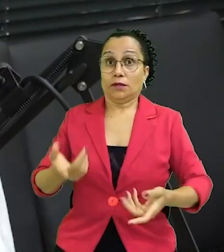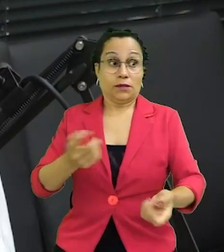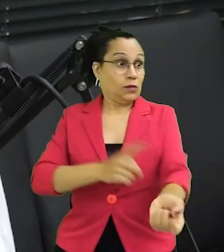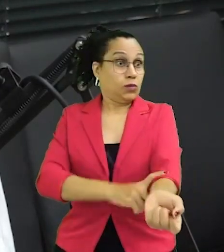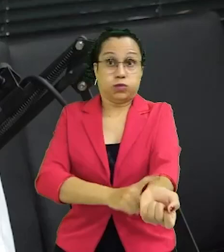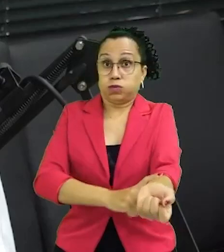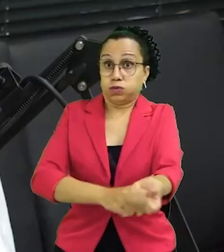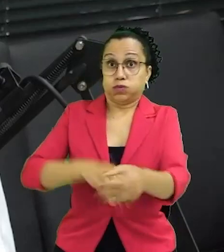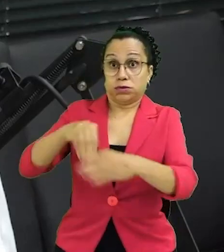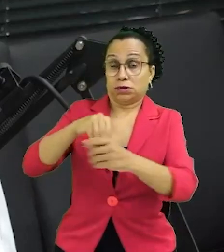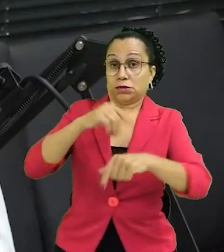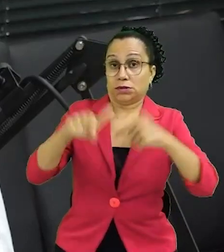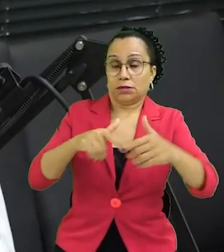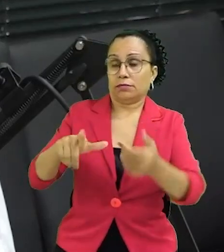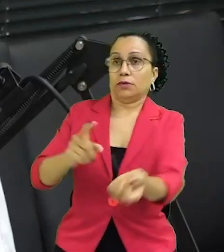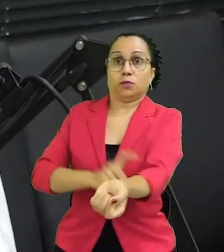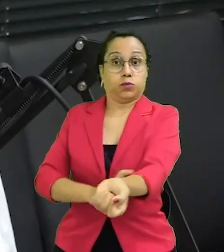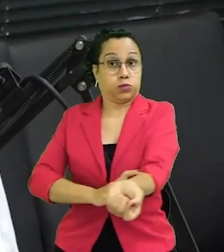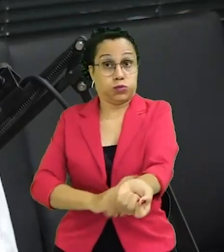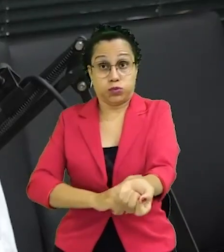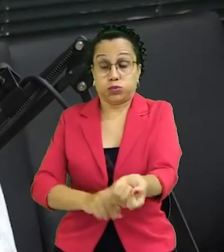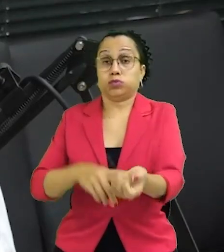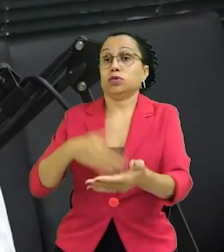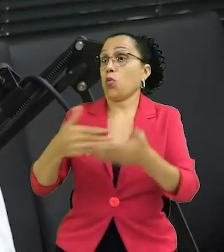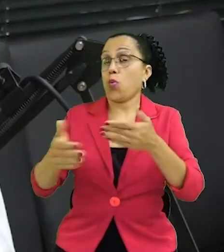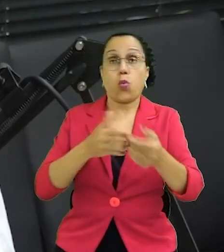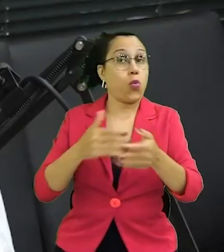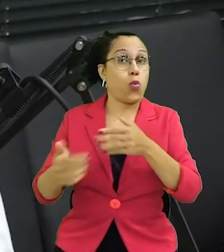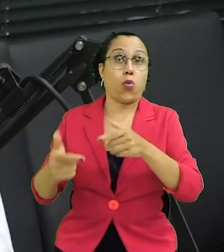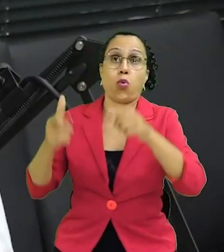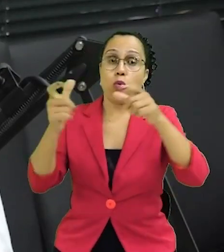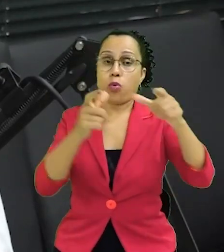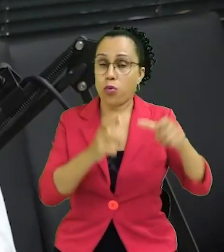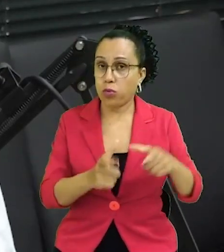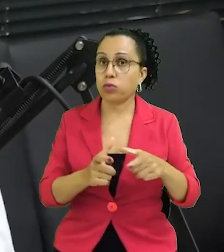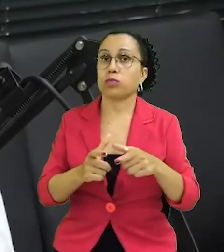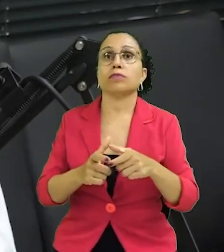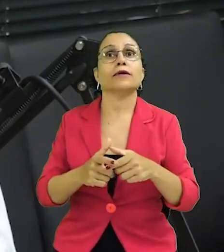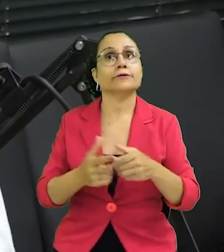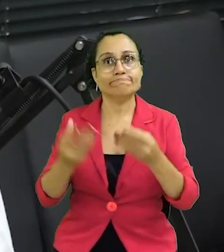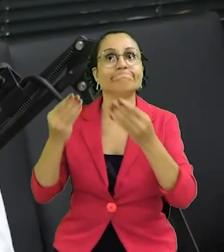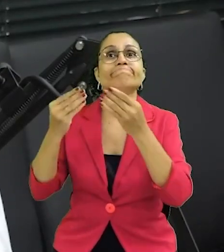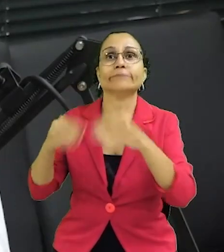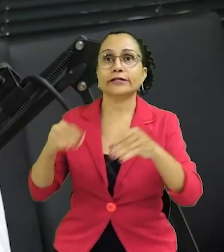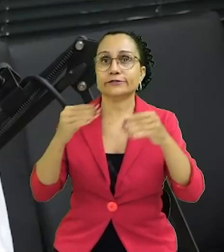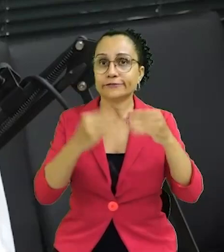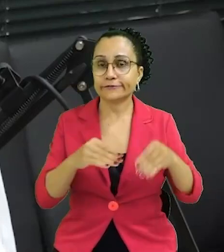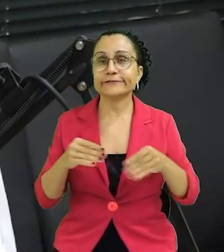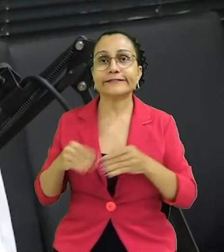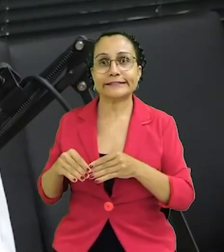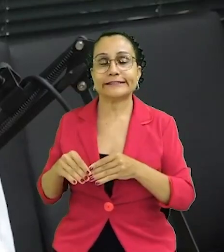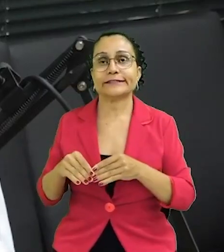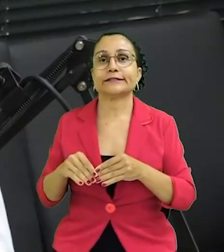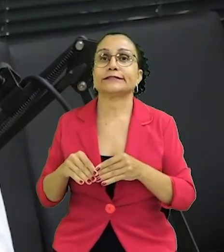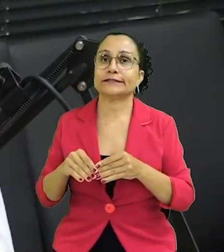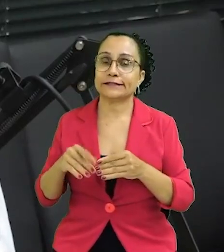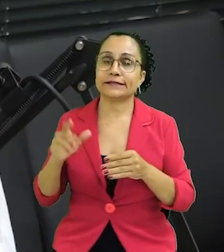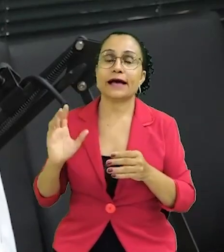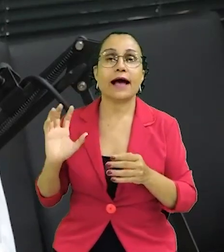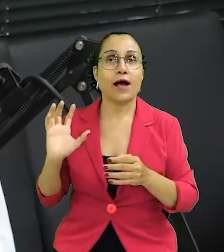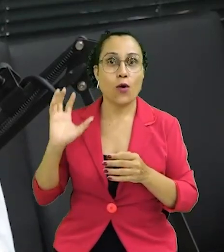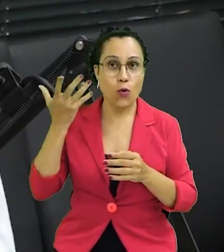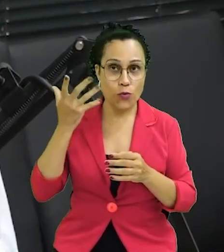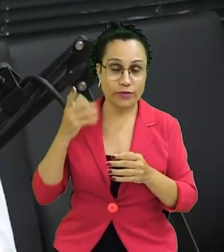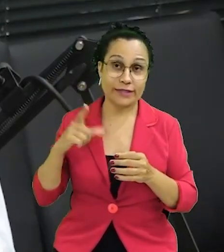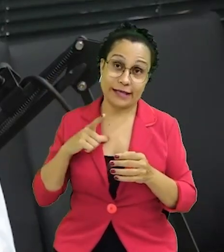elevado dentro do trabalho, o estresse elevado em qualquer situação, ele é prejudicial, acarretando uma das